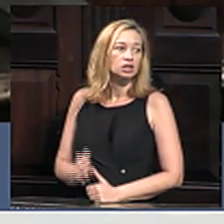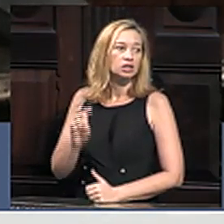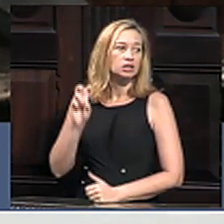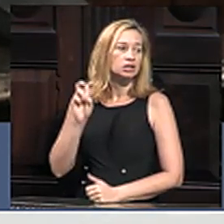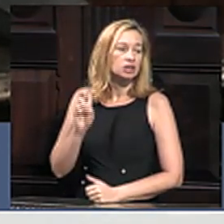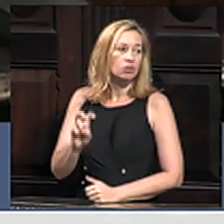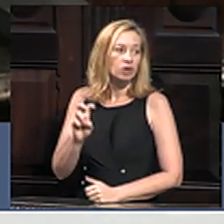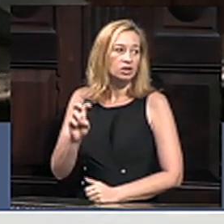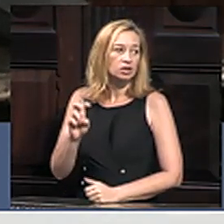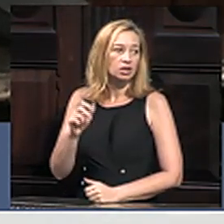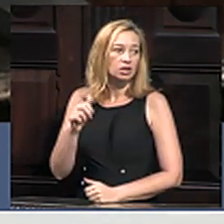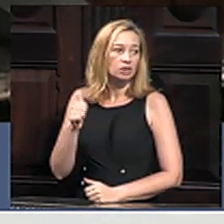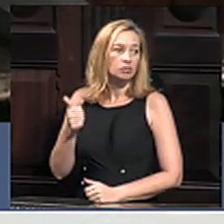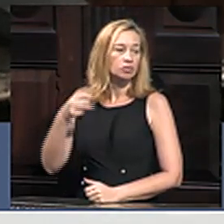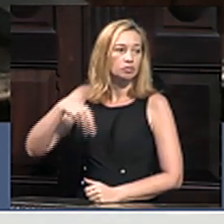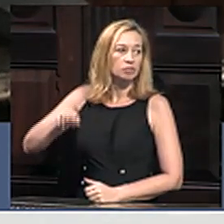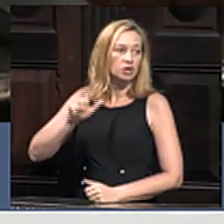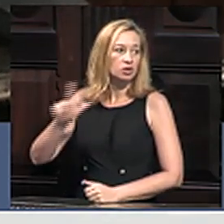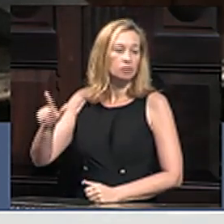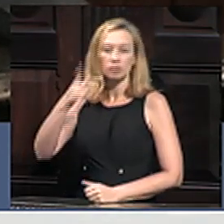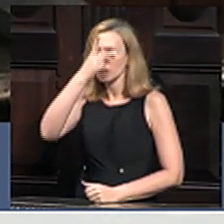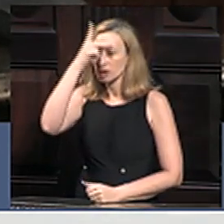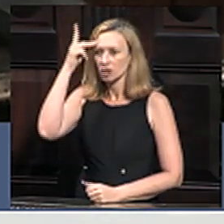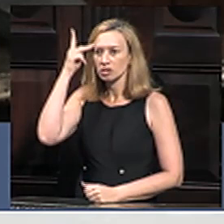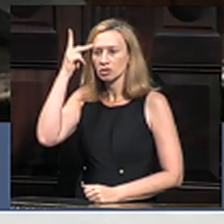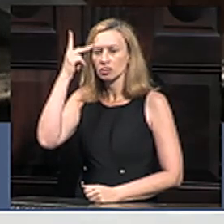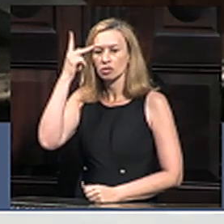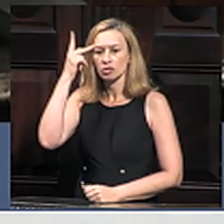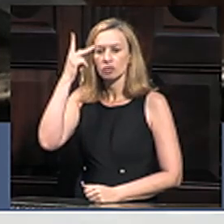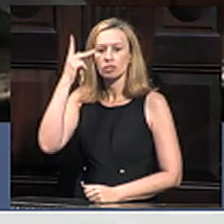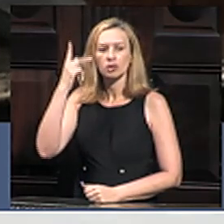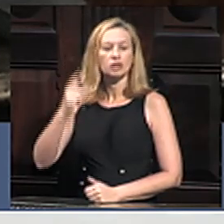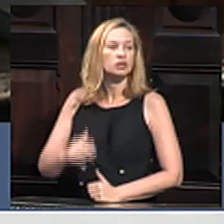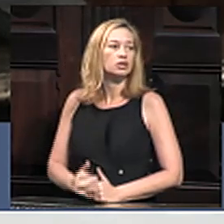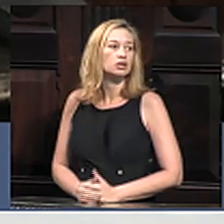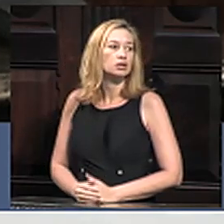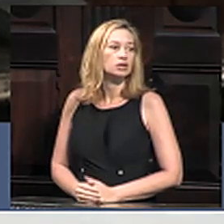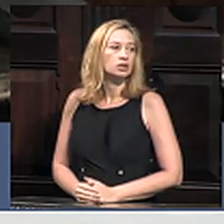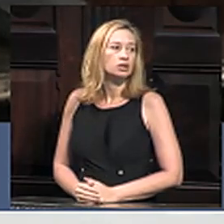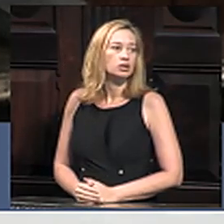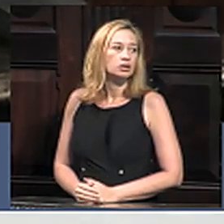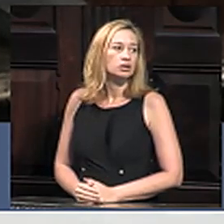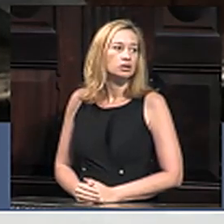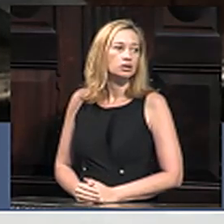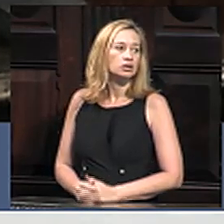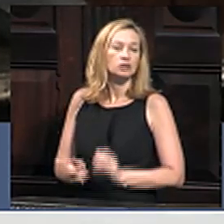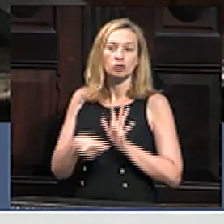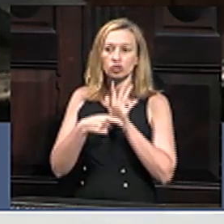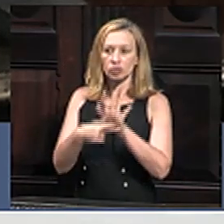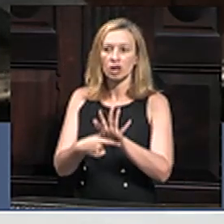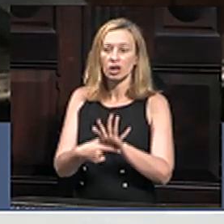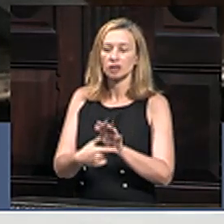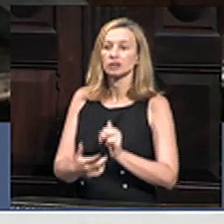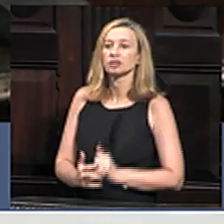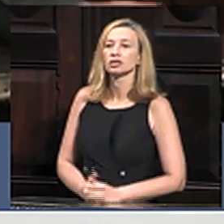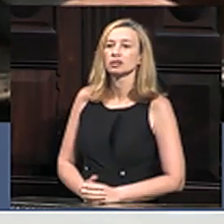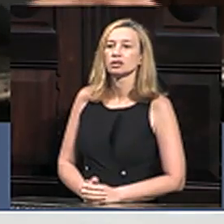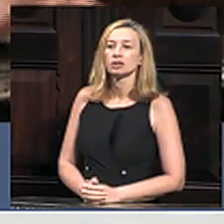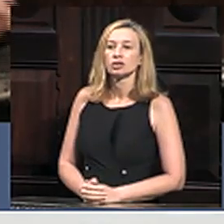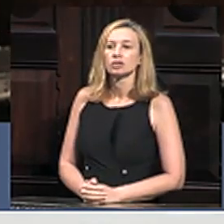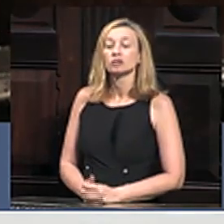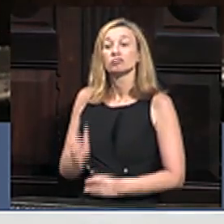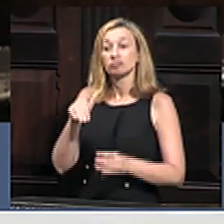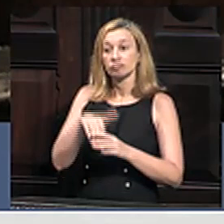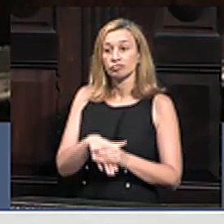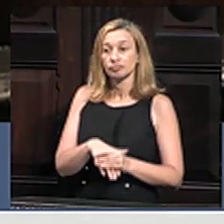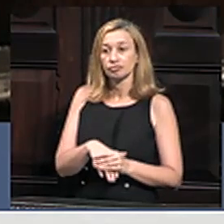mil pessoas atendidas nesses 4 anos. Isso tudo nos alavancou ter essa